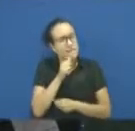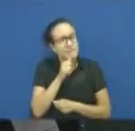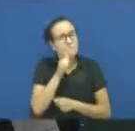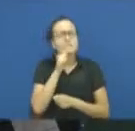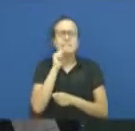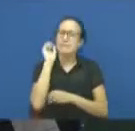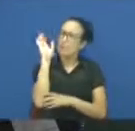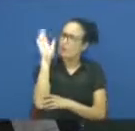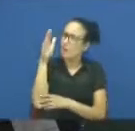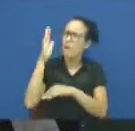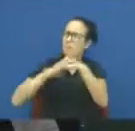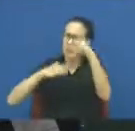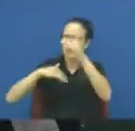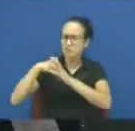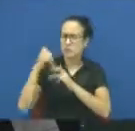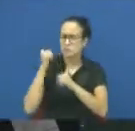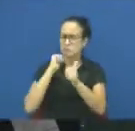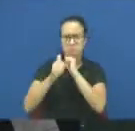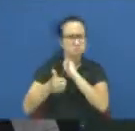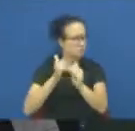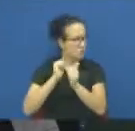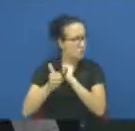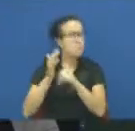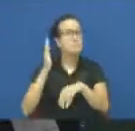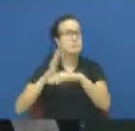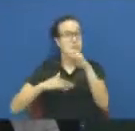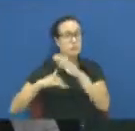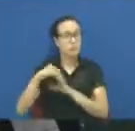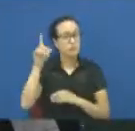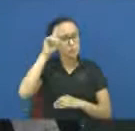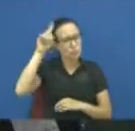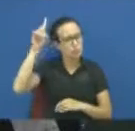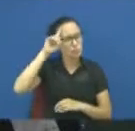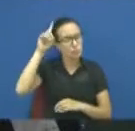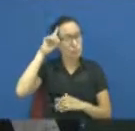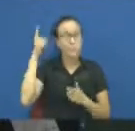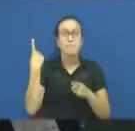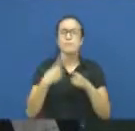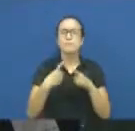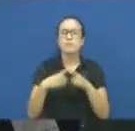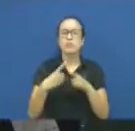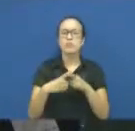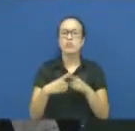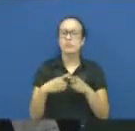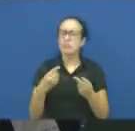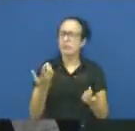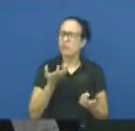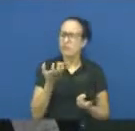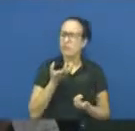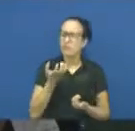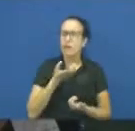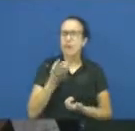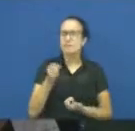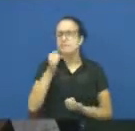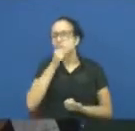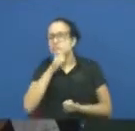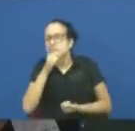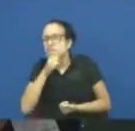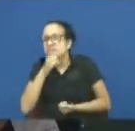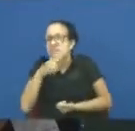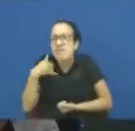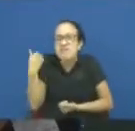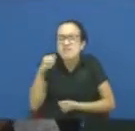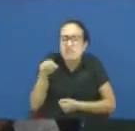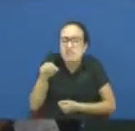eu jogo e pratico esporte e me exercito todos os dias porque eu quero ter uma velhice saudável. Apenas isso. Não